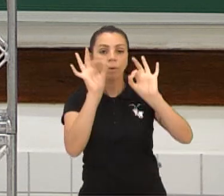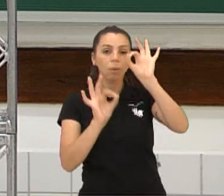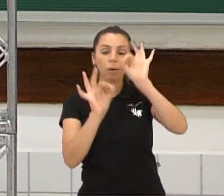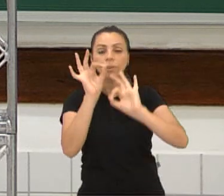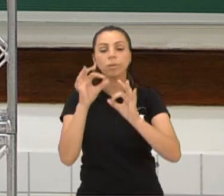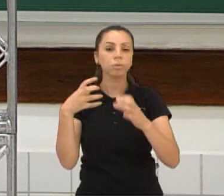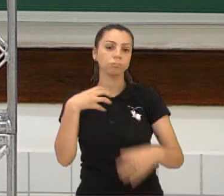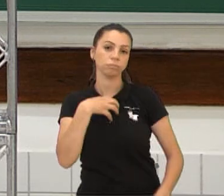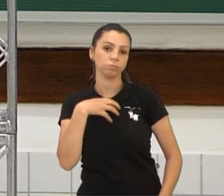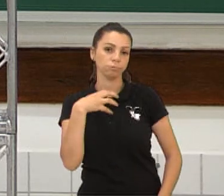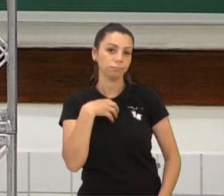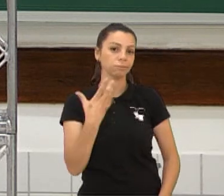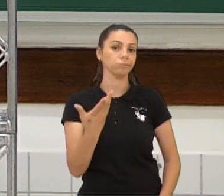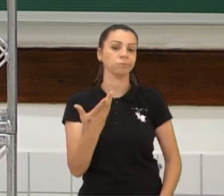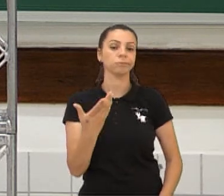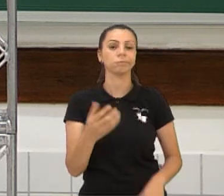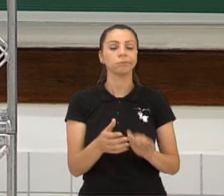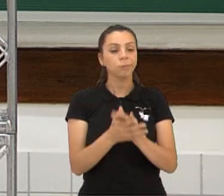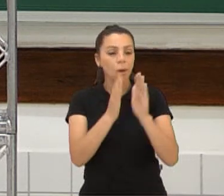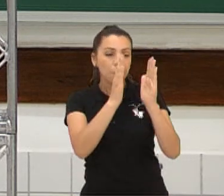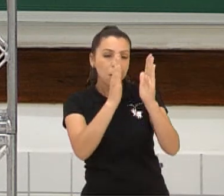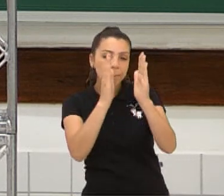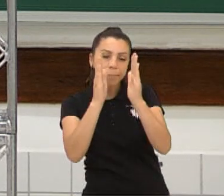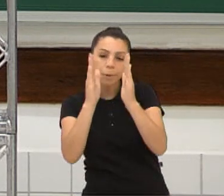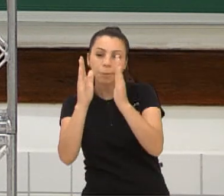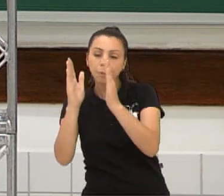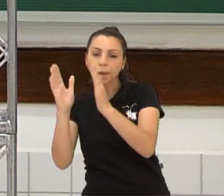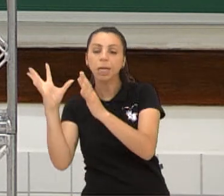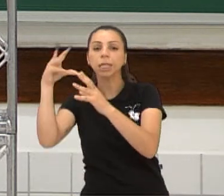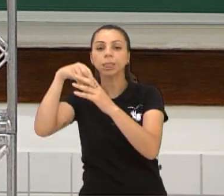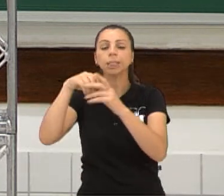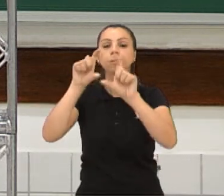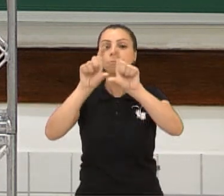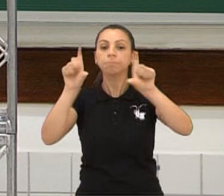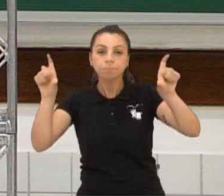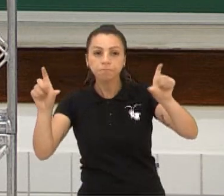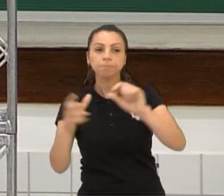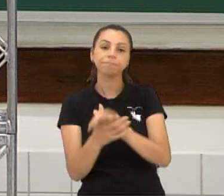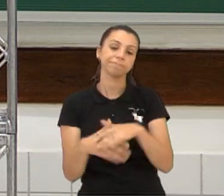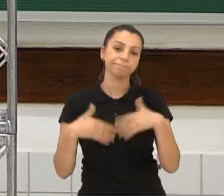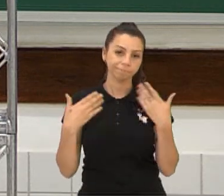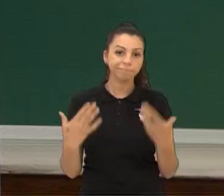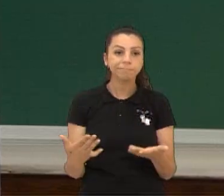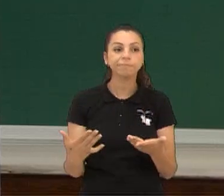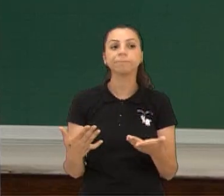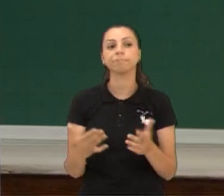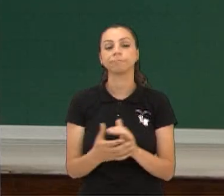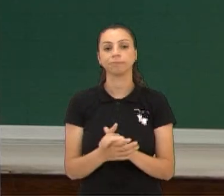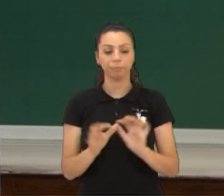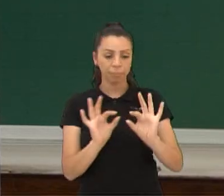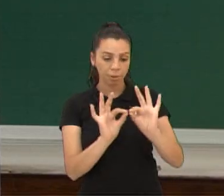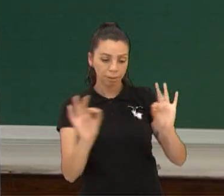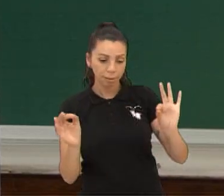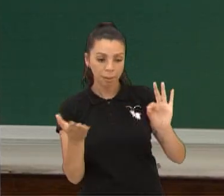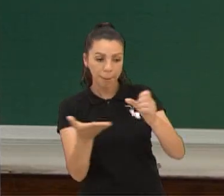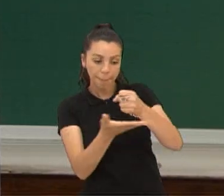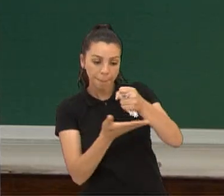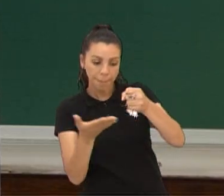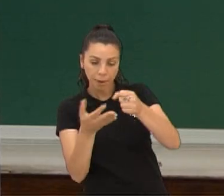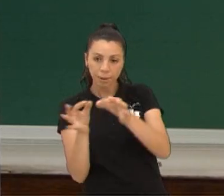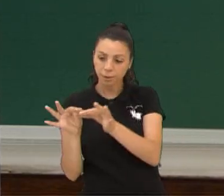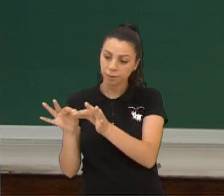organizou uma fórmula, ou seja, a gente esquematizou numa fórmula, certo? Muito bem. Base